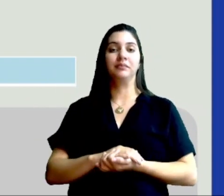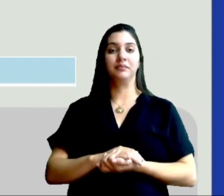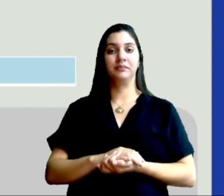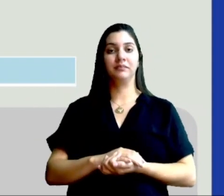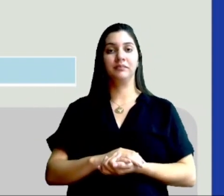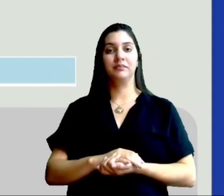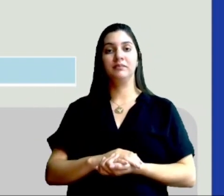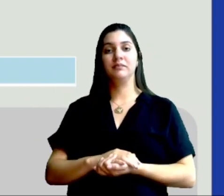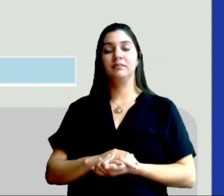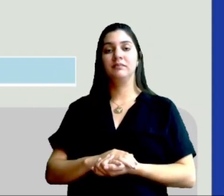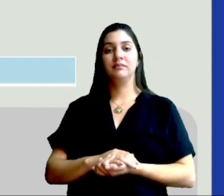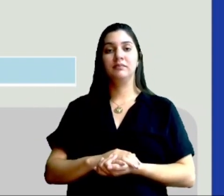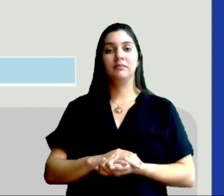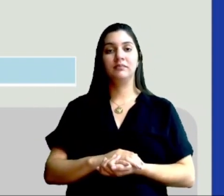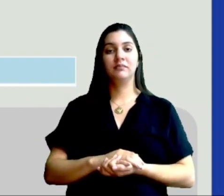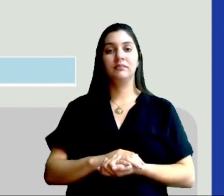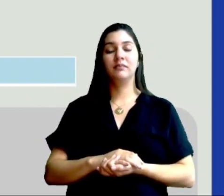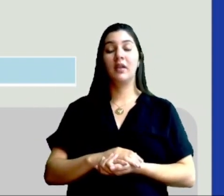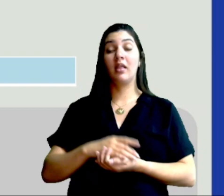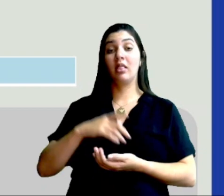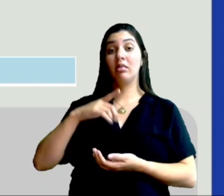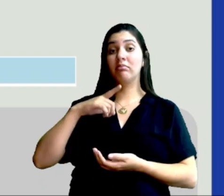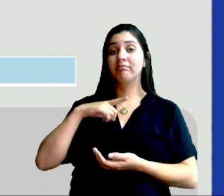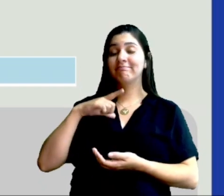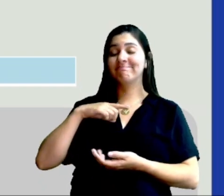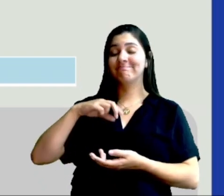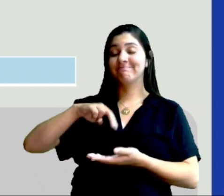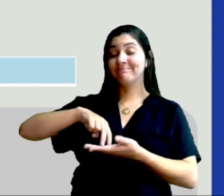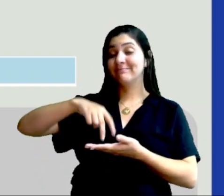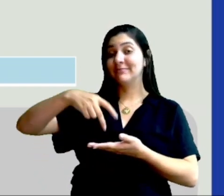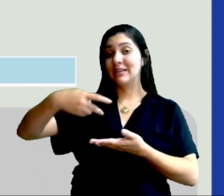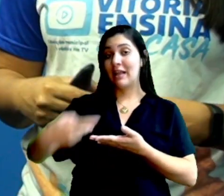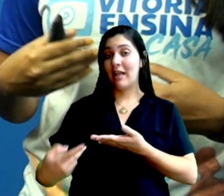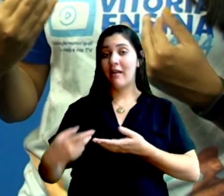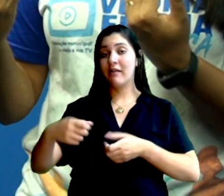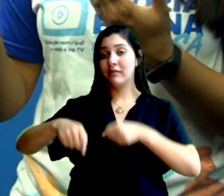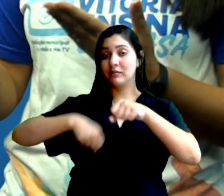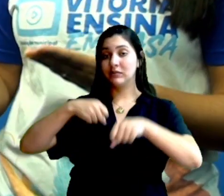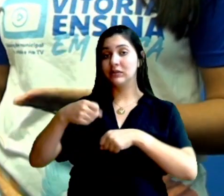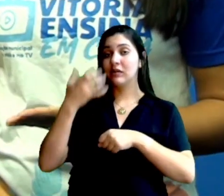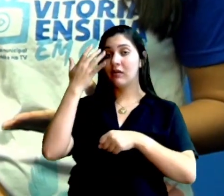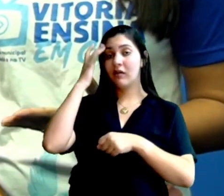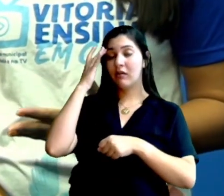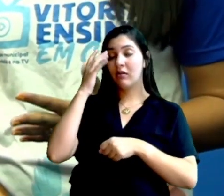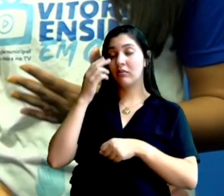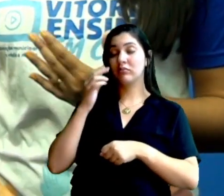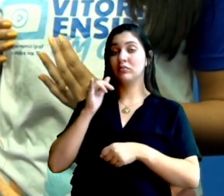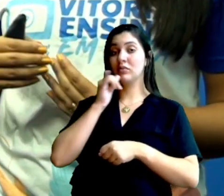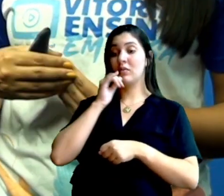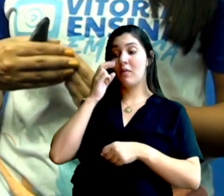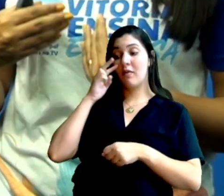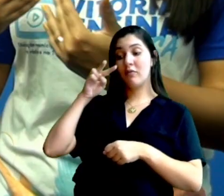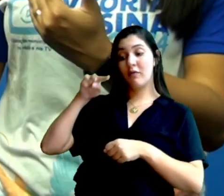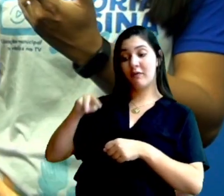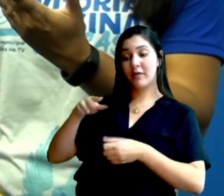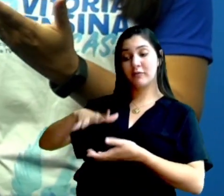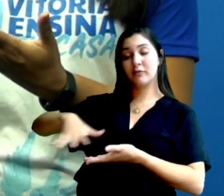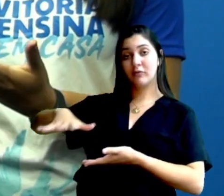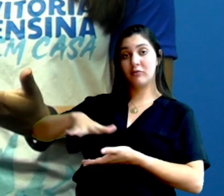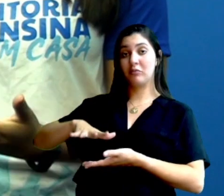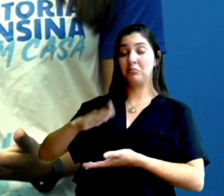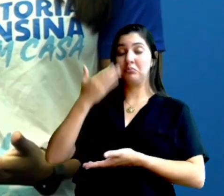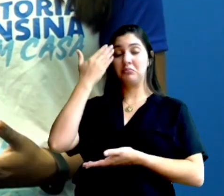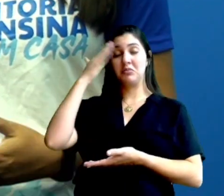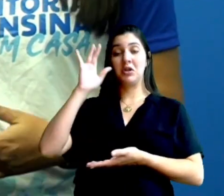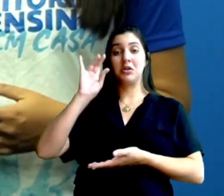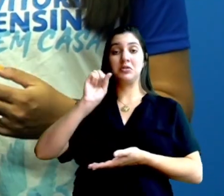la bicicleta. Terá caído da bicicleta. Eu estou vendo ele lá no chão. Eu não sei se realmente